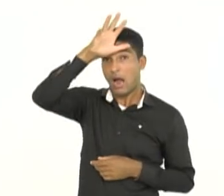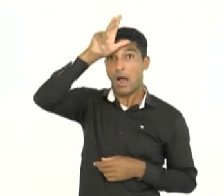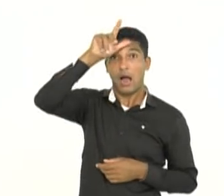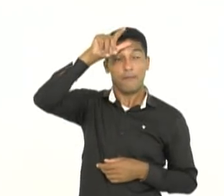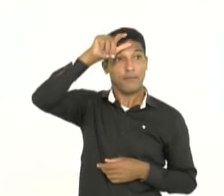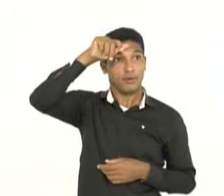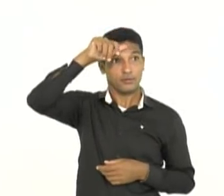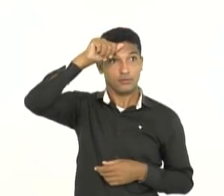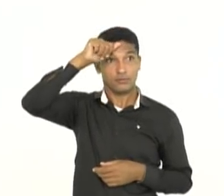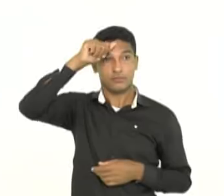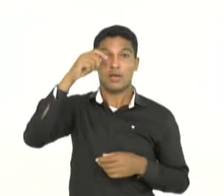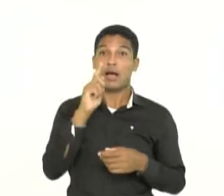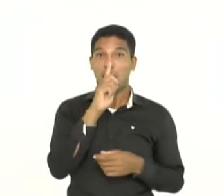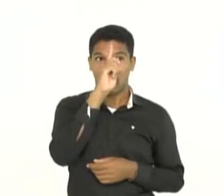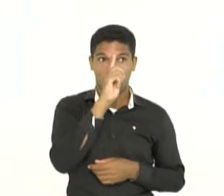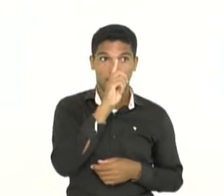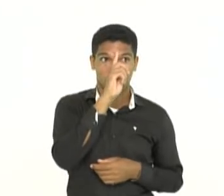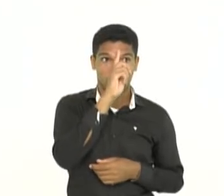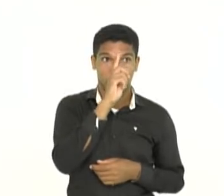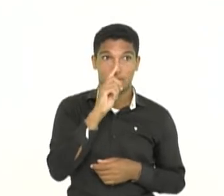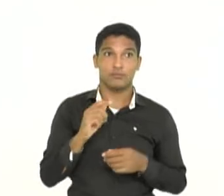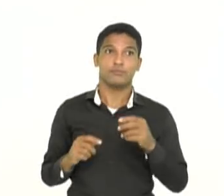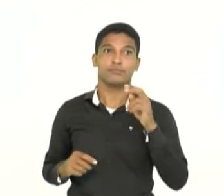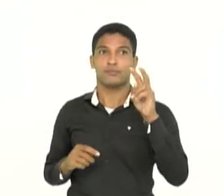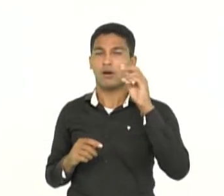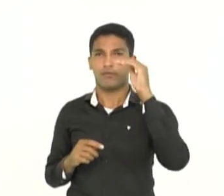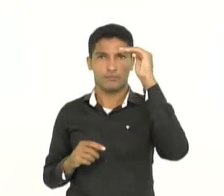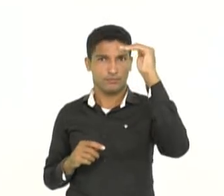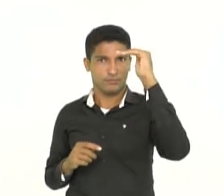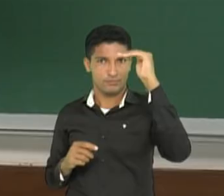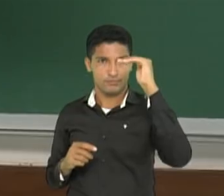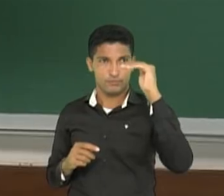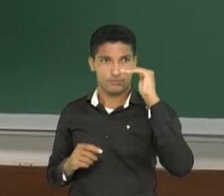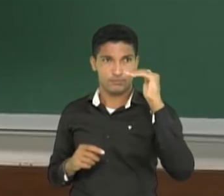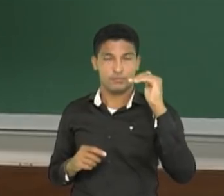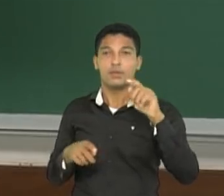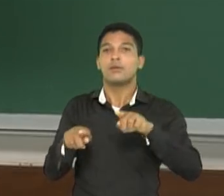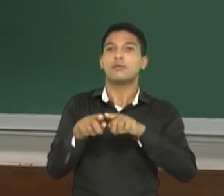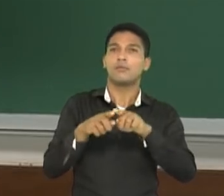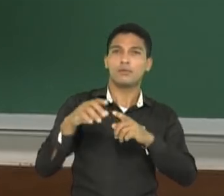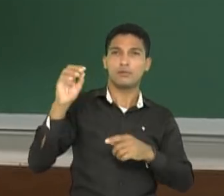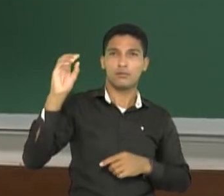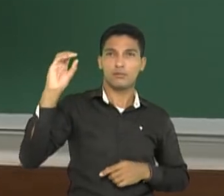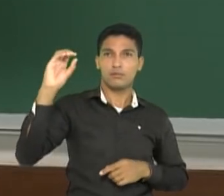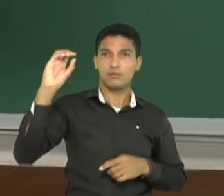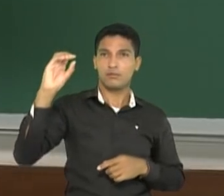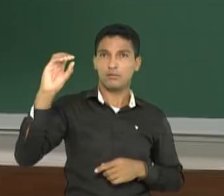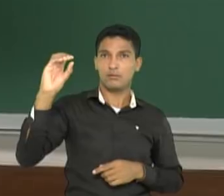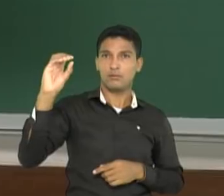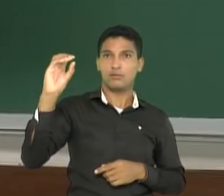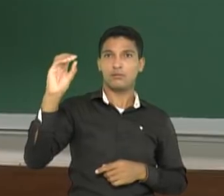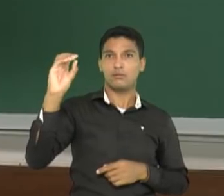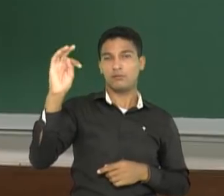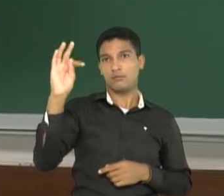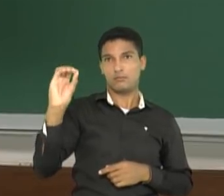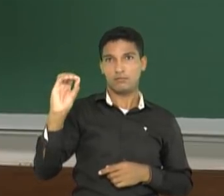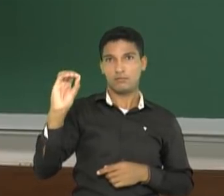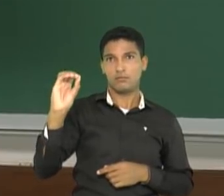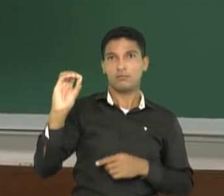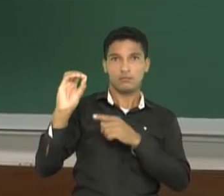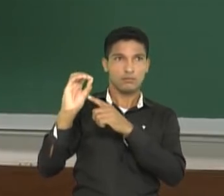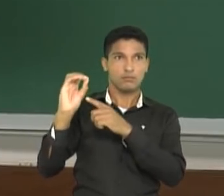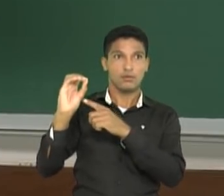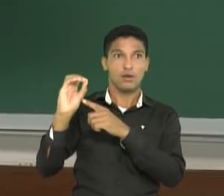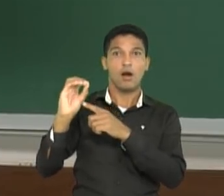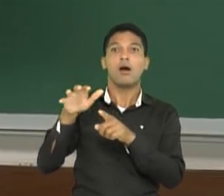né? No Tocantins, nós vamos ter especificamente a soja. A área da região norte, onde a gente tem uma elevada produção de soja